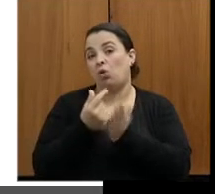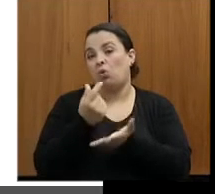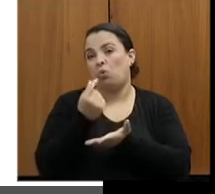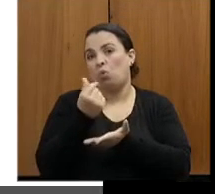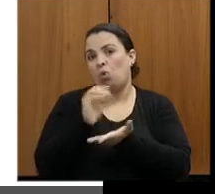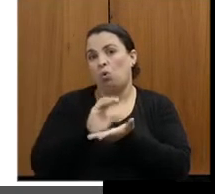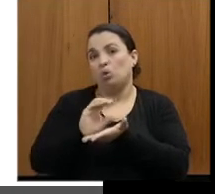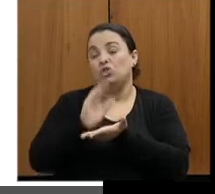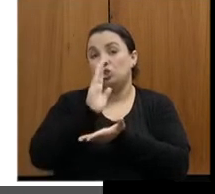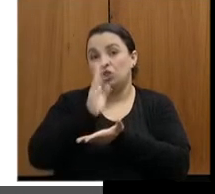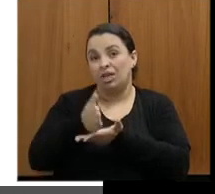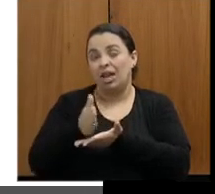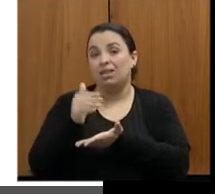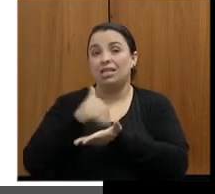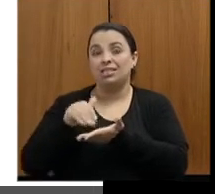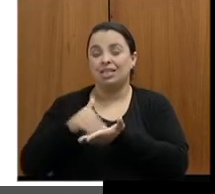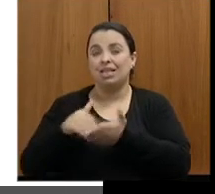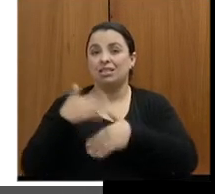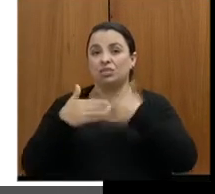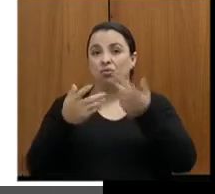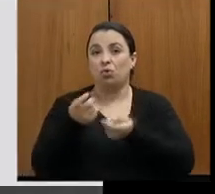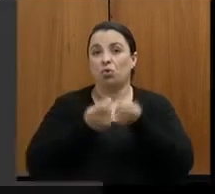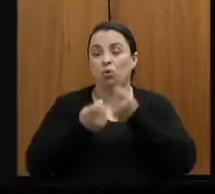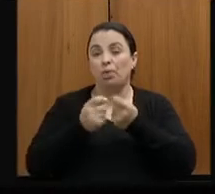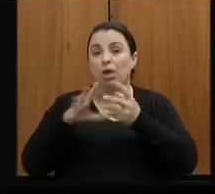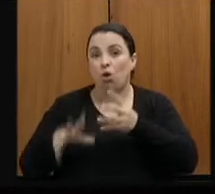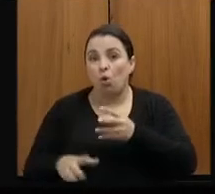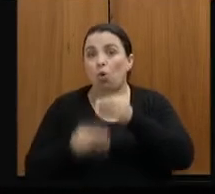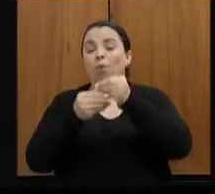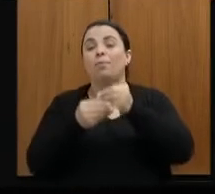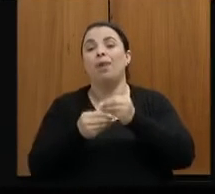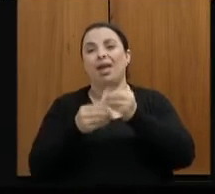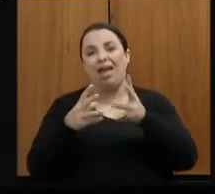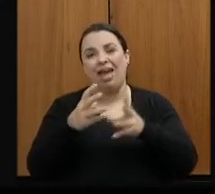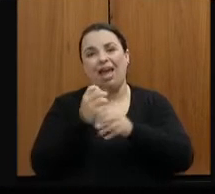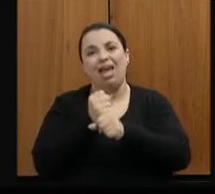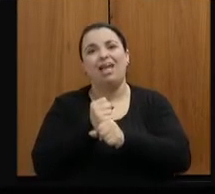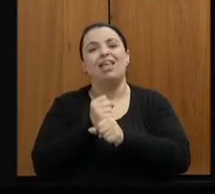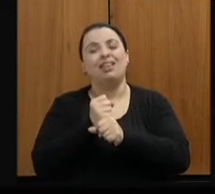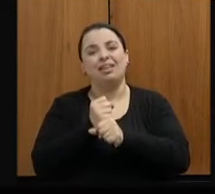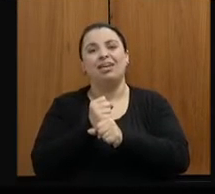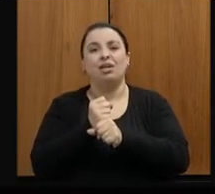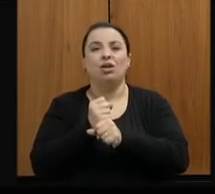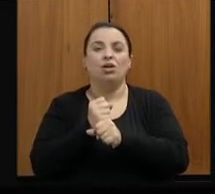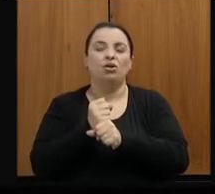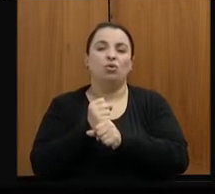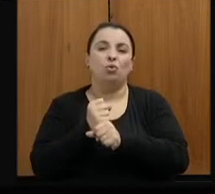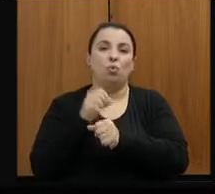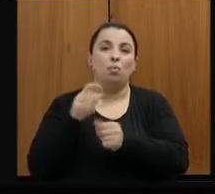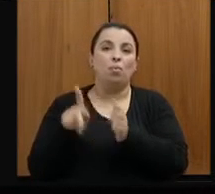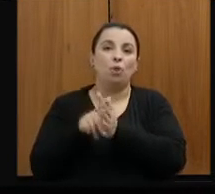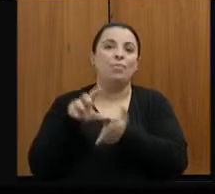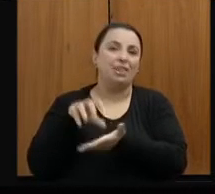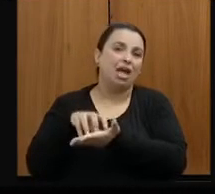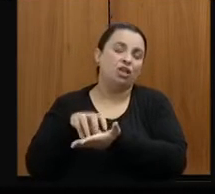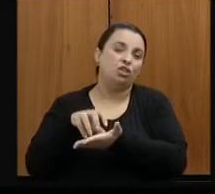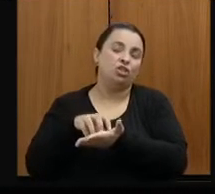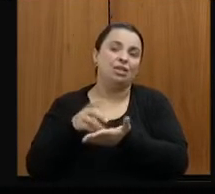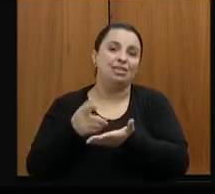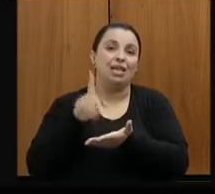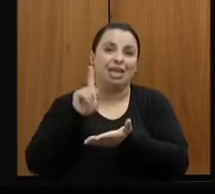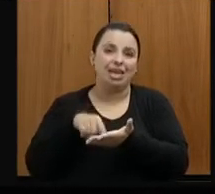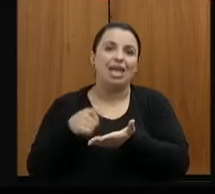Econômico, suplementando no orçamento direto da agência e da deputada Rosângela Reis como recurso para a